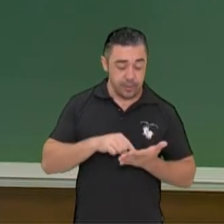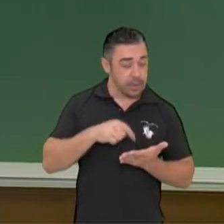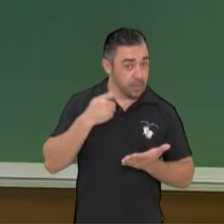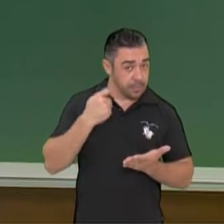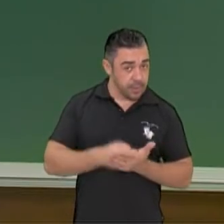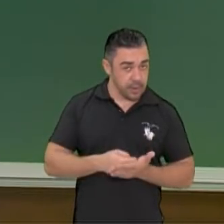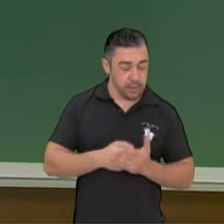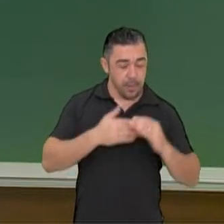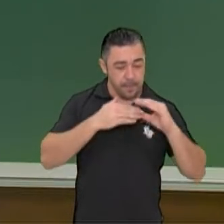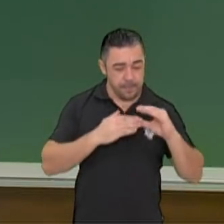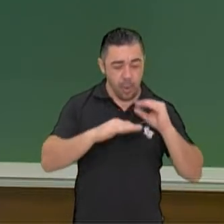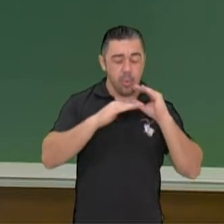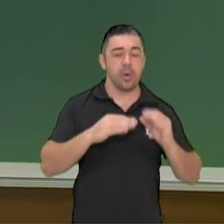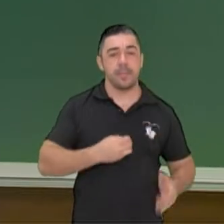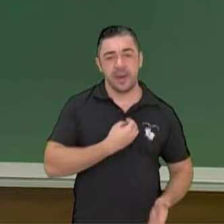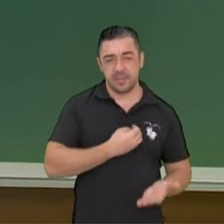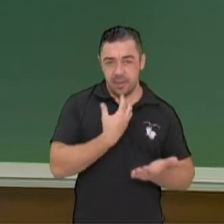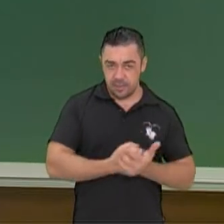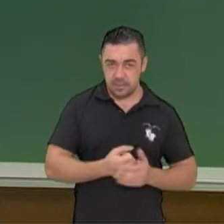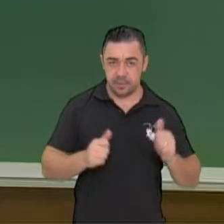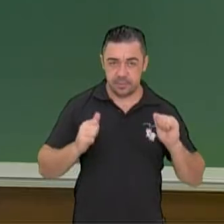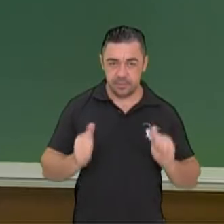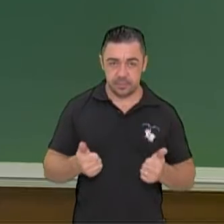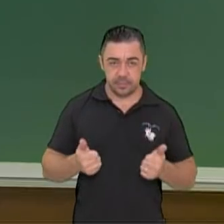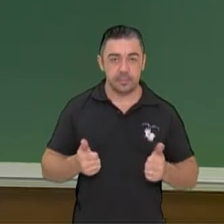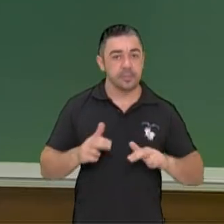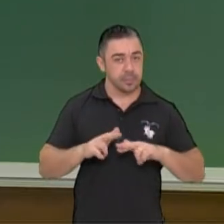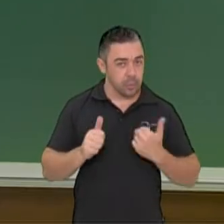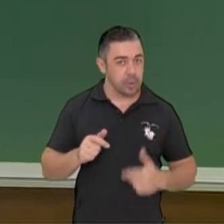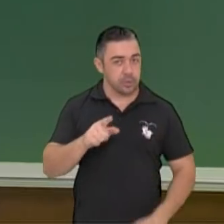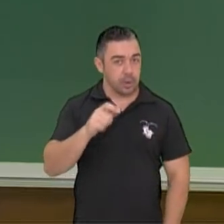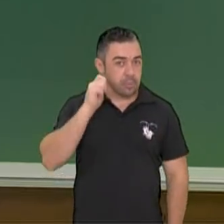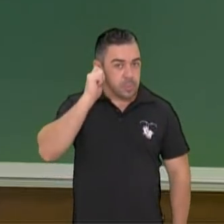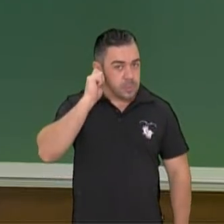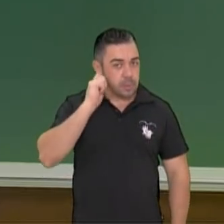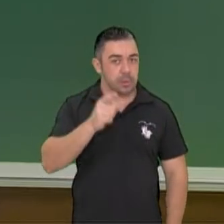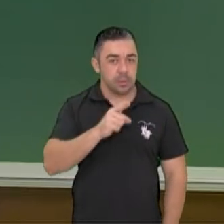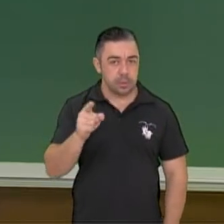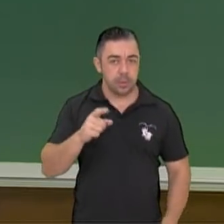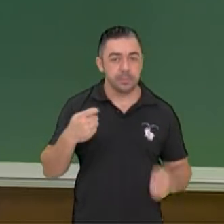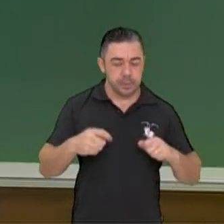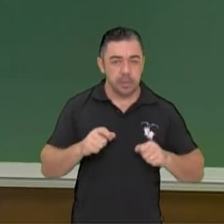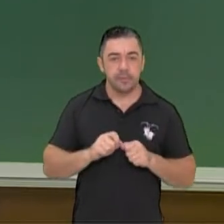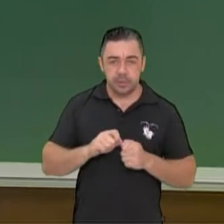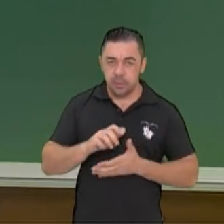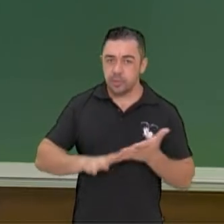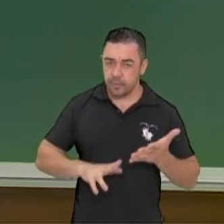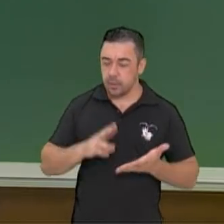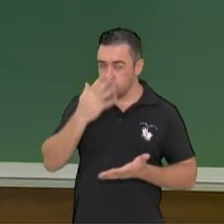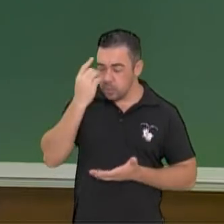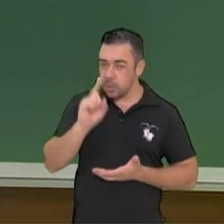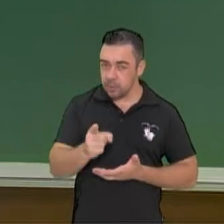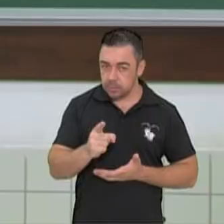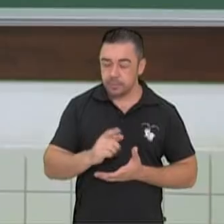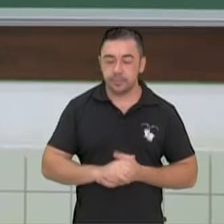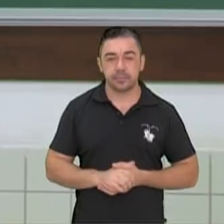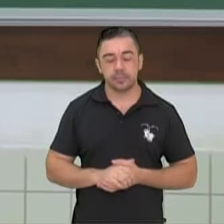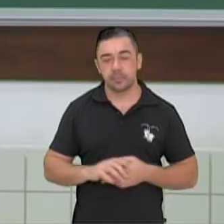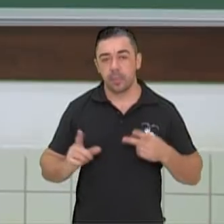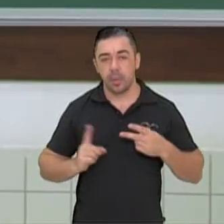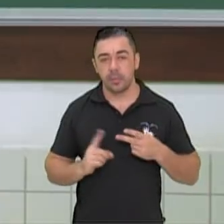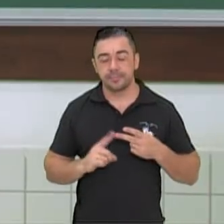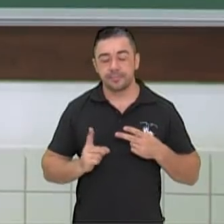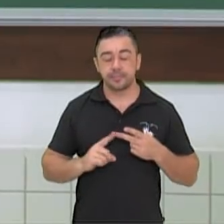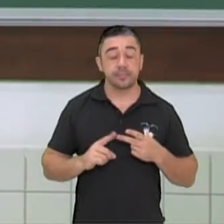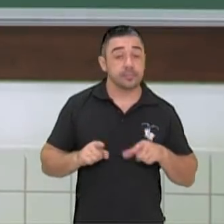obrigatória que dá a presença para vocês. Por isso, pegar na orelha de vocês. Façam a atividade, não esqueçam, é muito importante. Outro